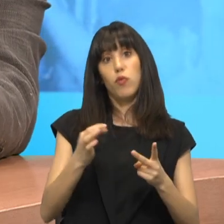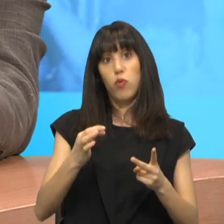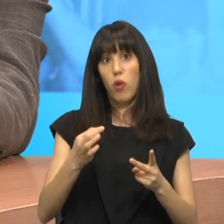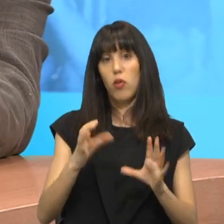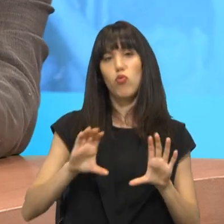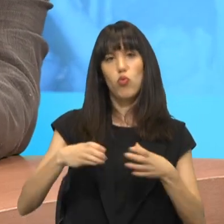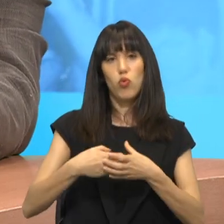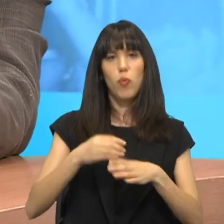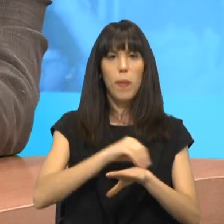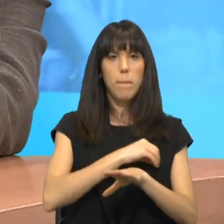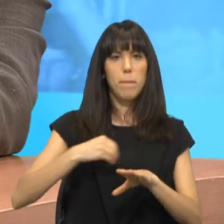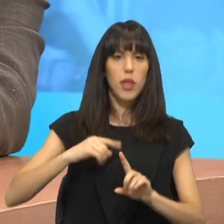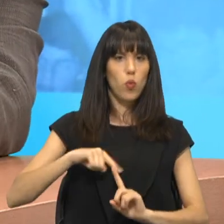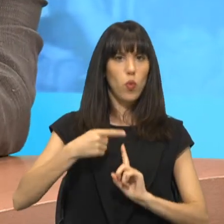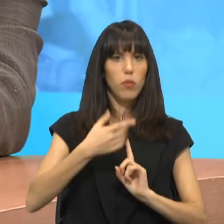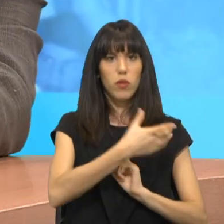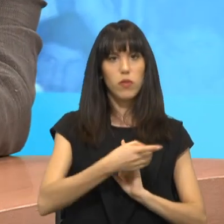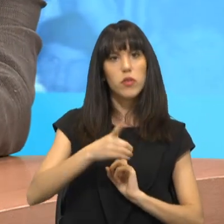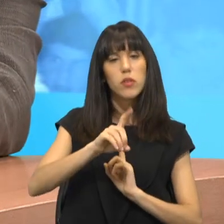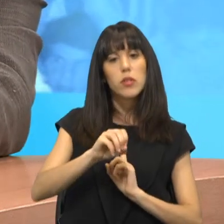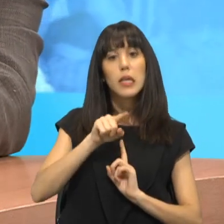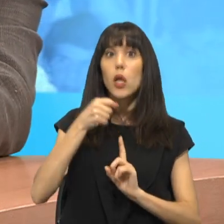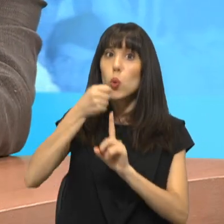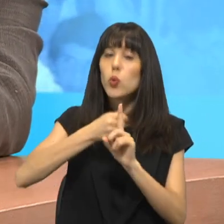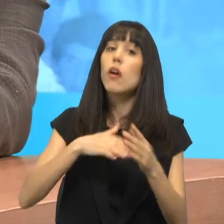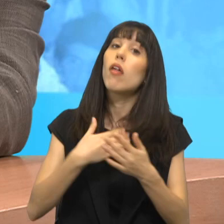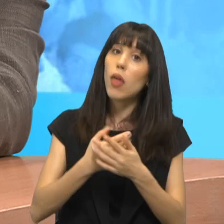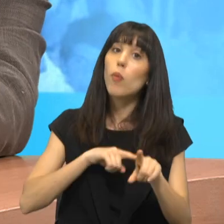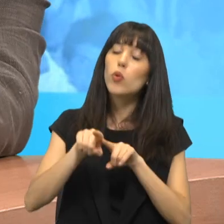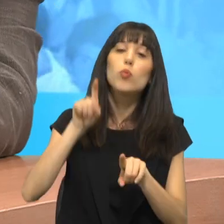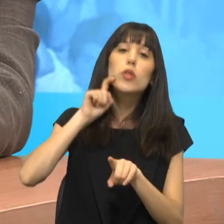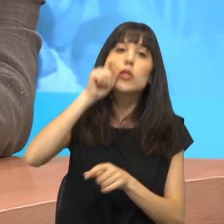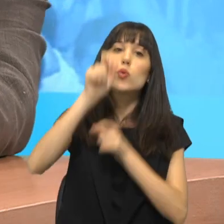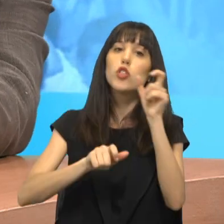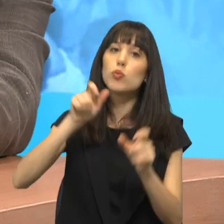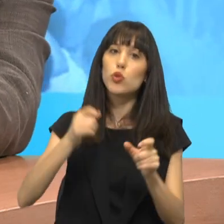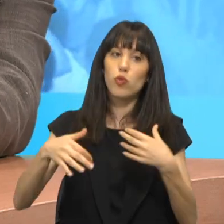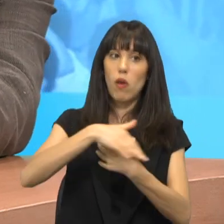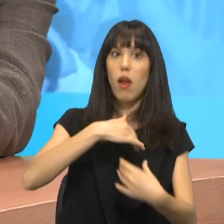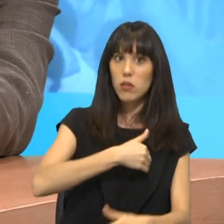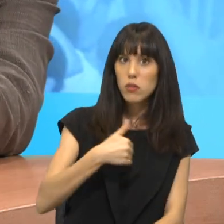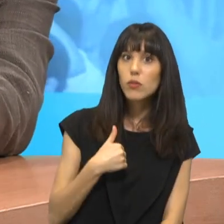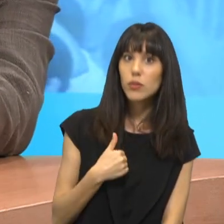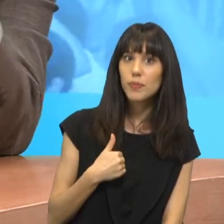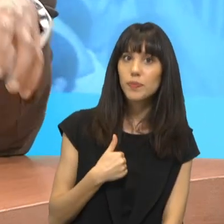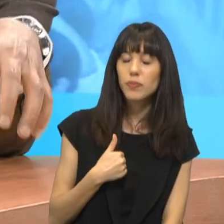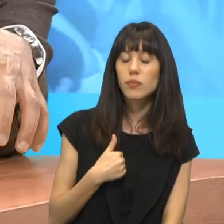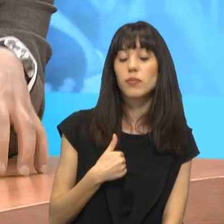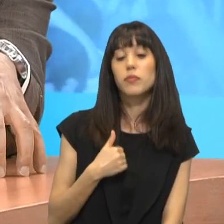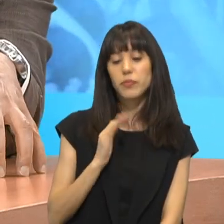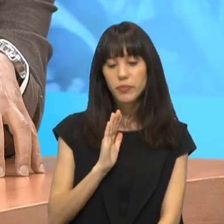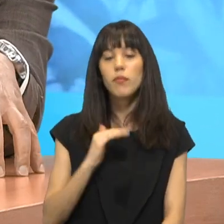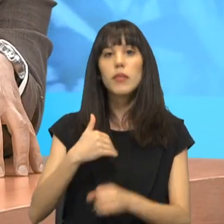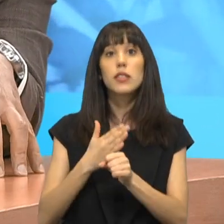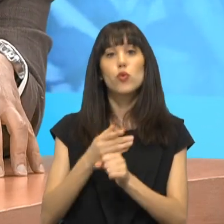nos anos 60, para uma renovação da política de proteção social, nomeadamente no campo da saúde. Esse é um campo, portanto, o setor